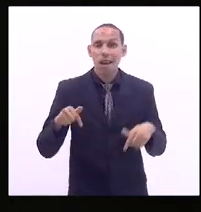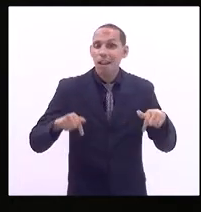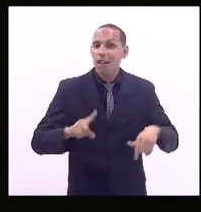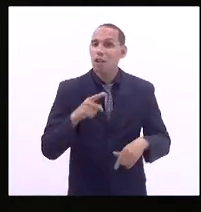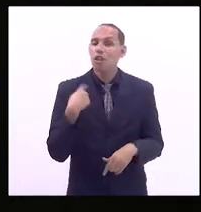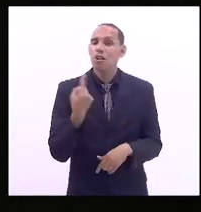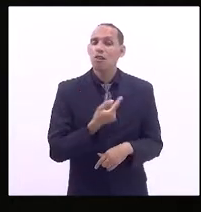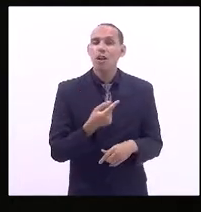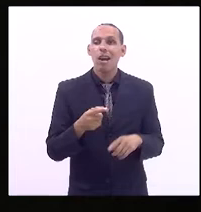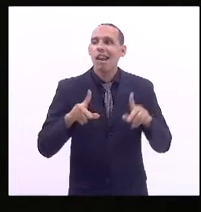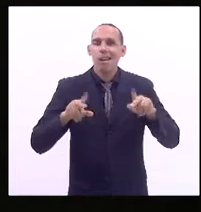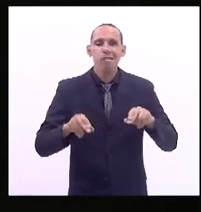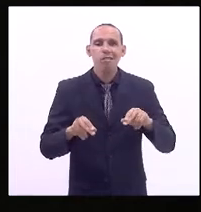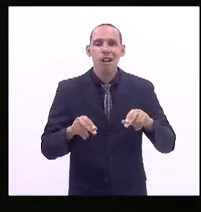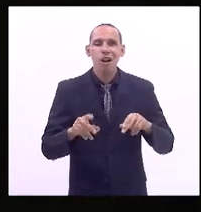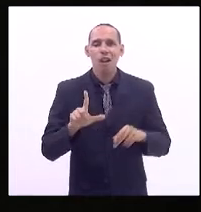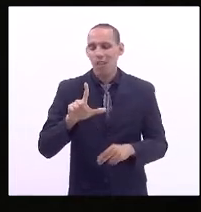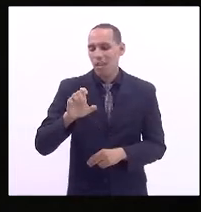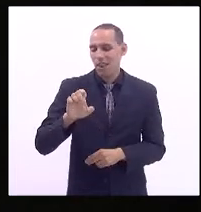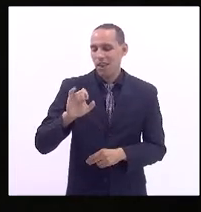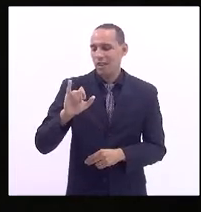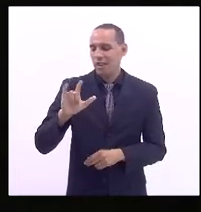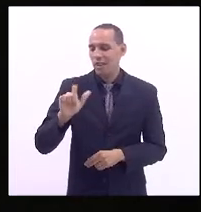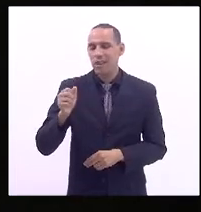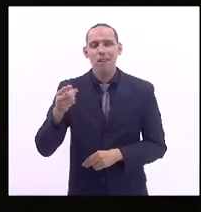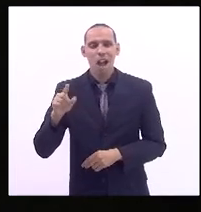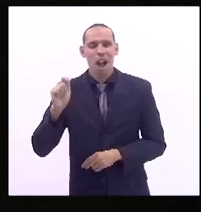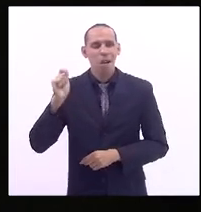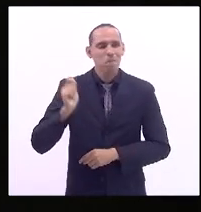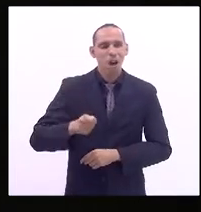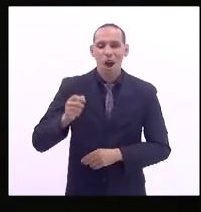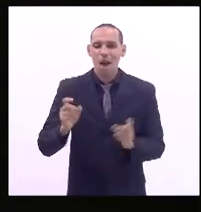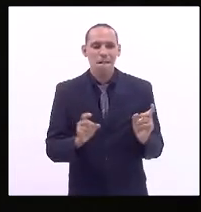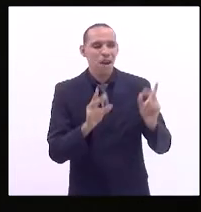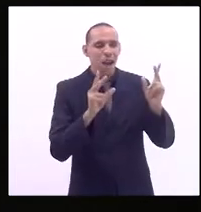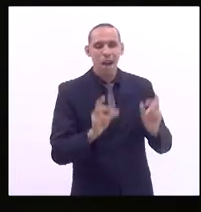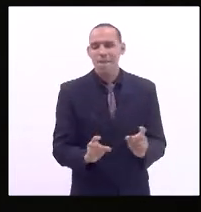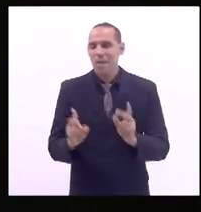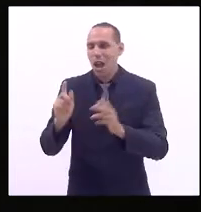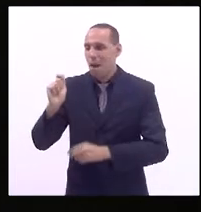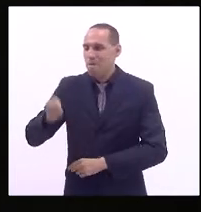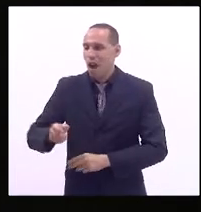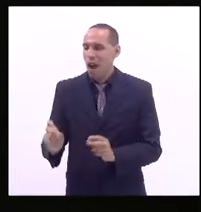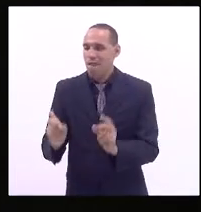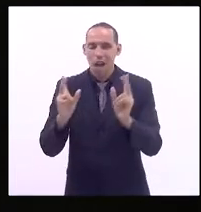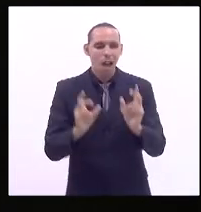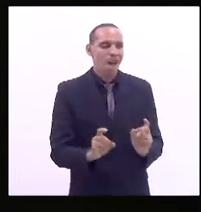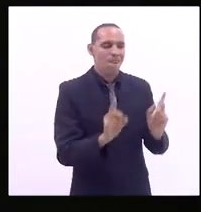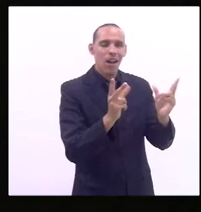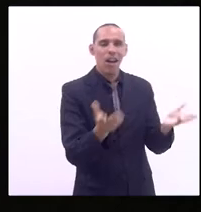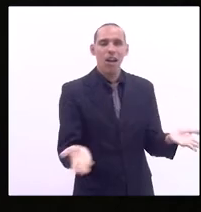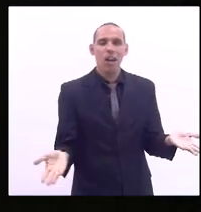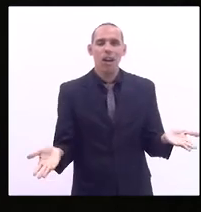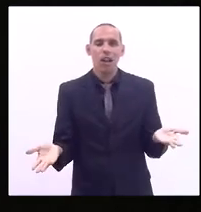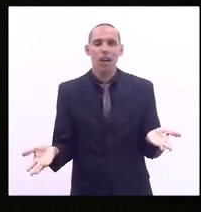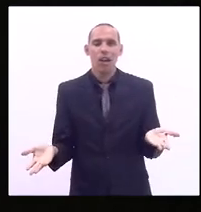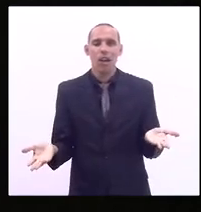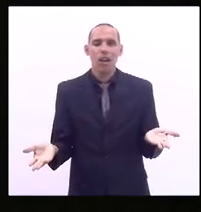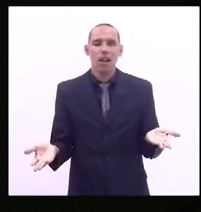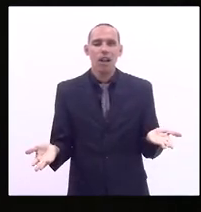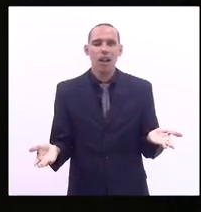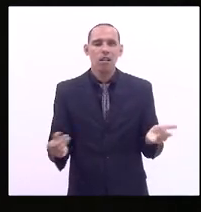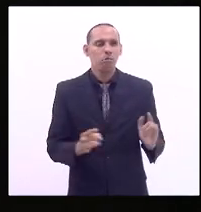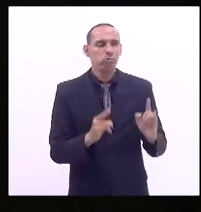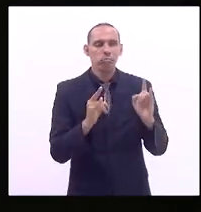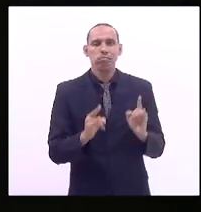um leilão de imóveis que está sendo colocado é é para